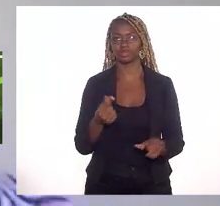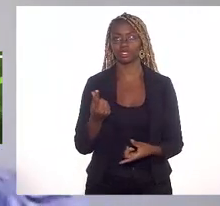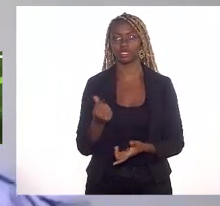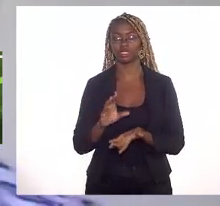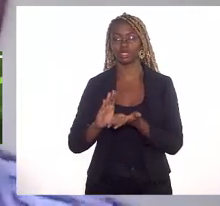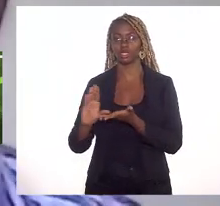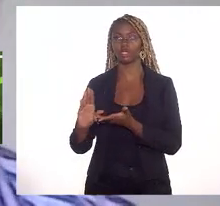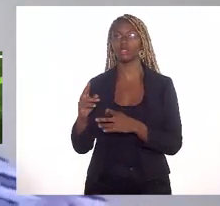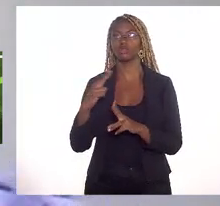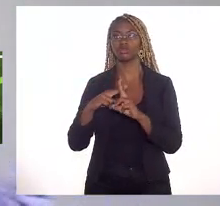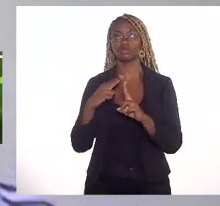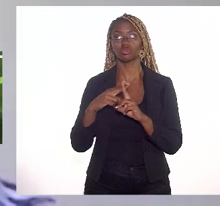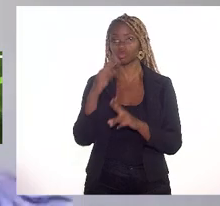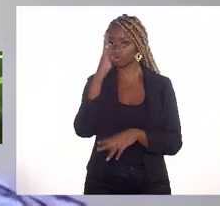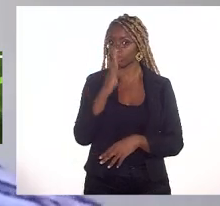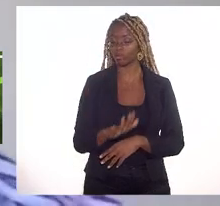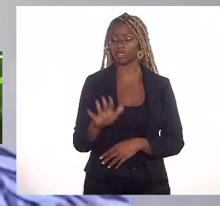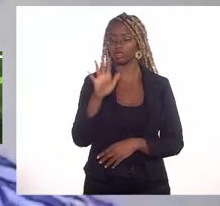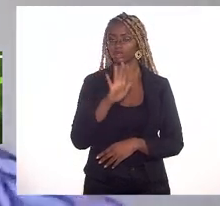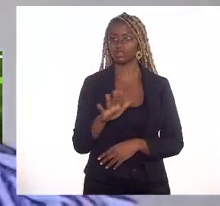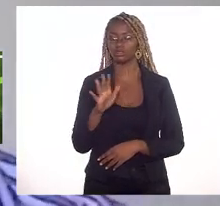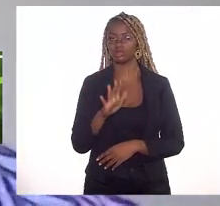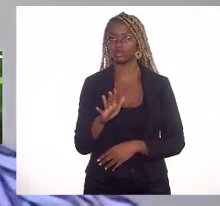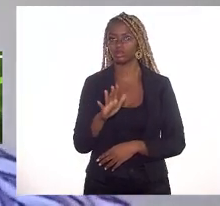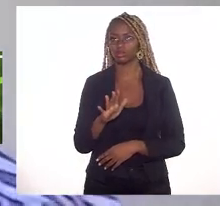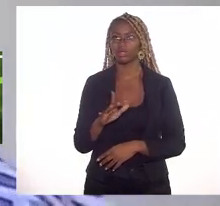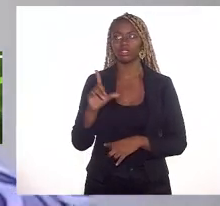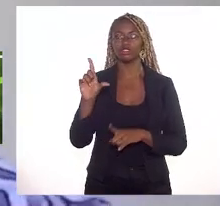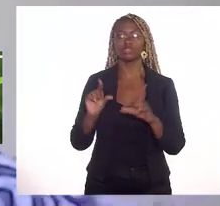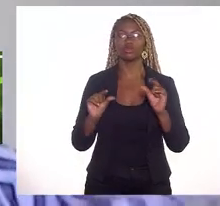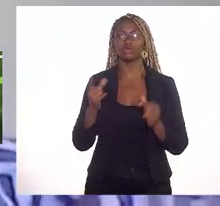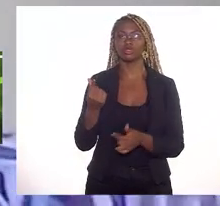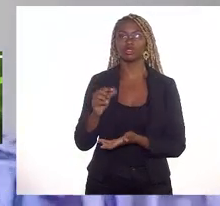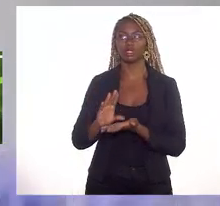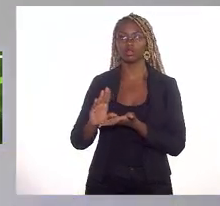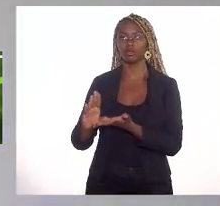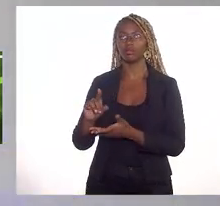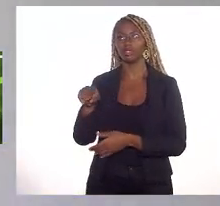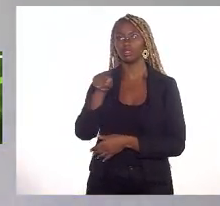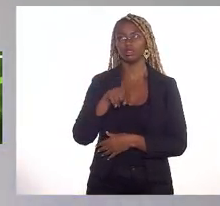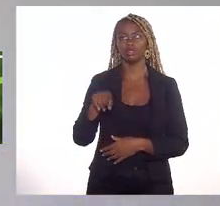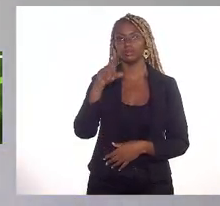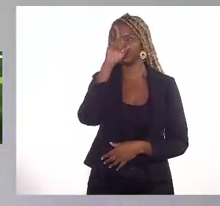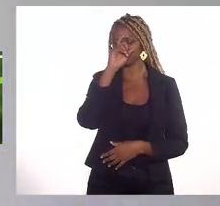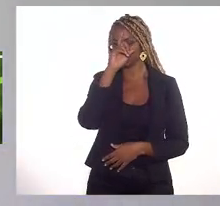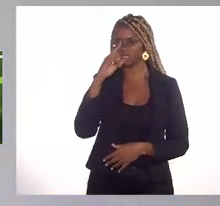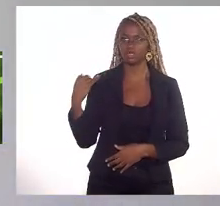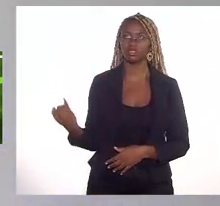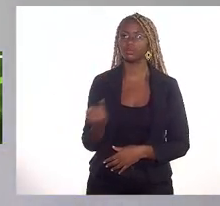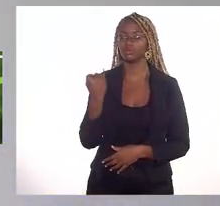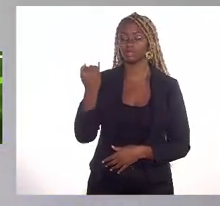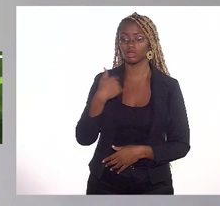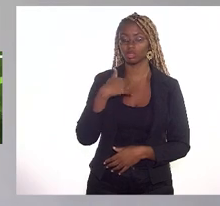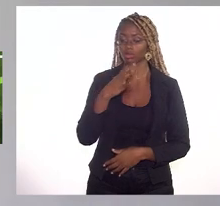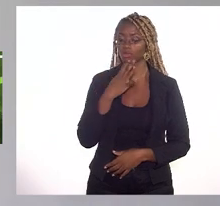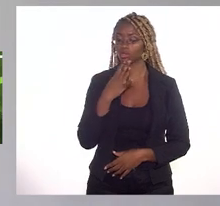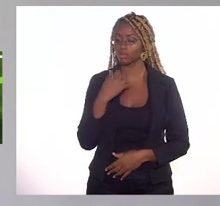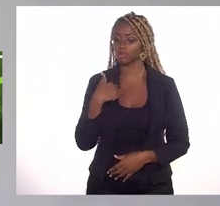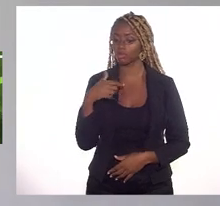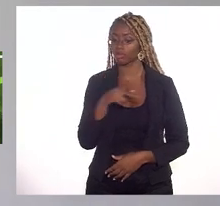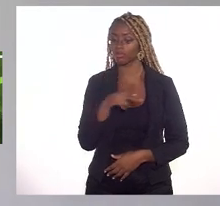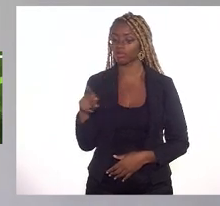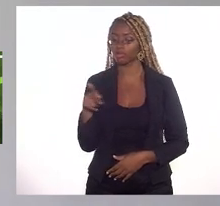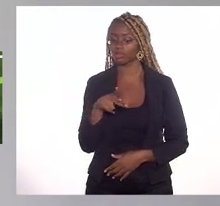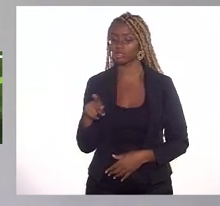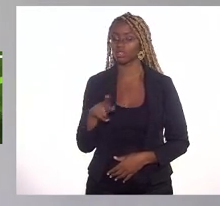De subfinanciamento do custeio desses hospitais. Então, assim, é muito importante. Eu posso falar de um que eu conheço bem, eu sou professor da Universidade